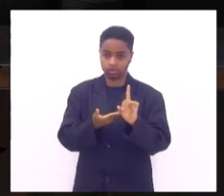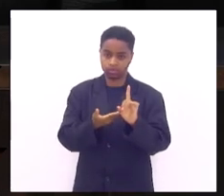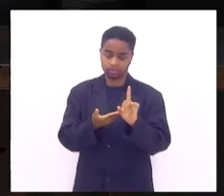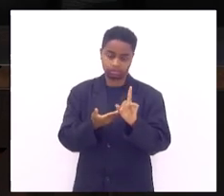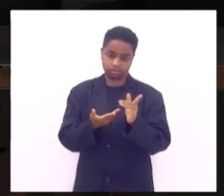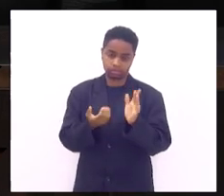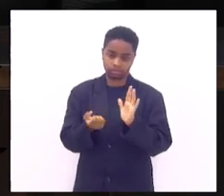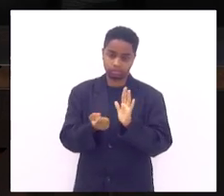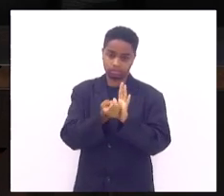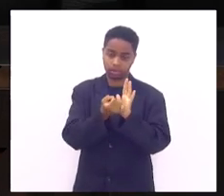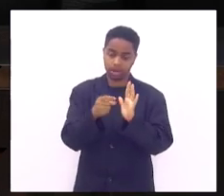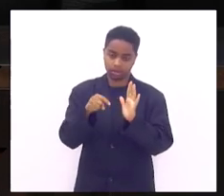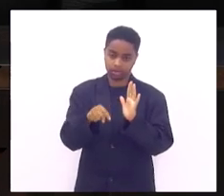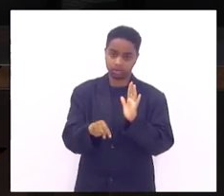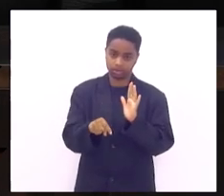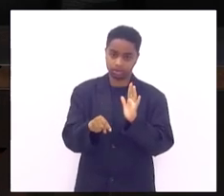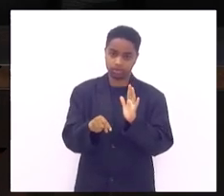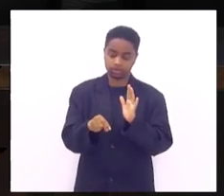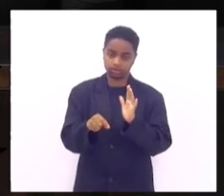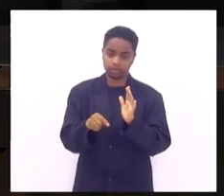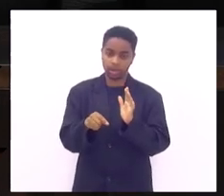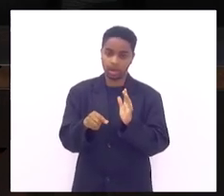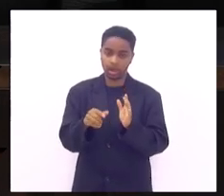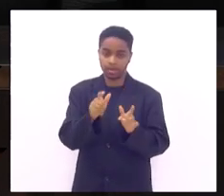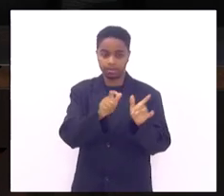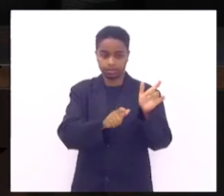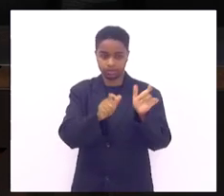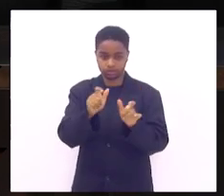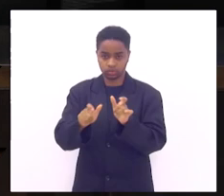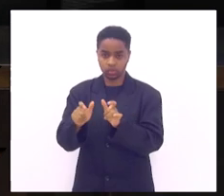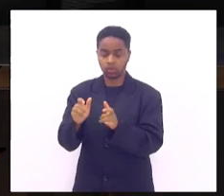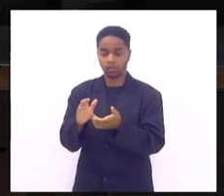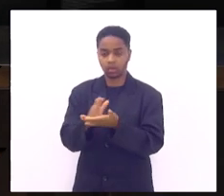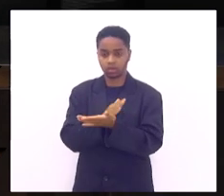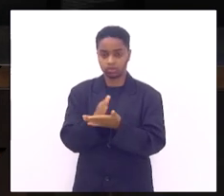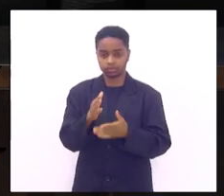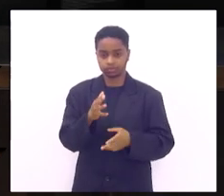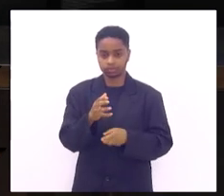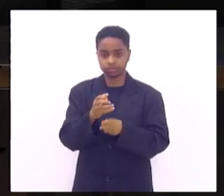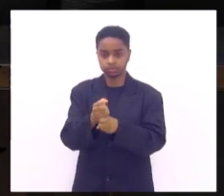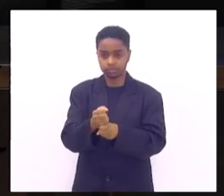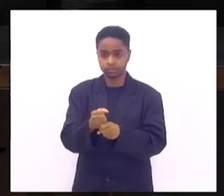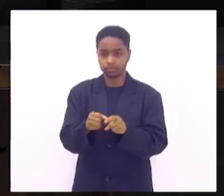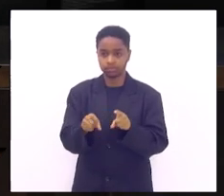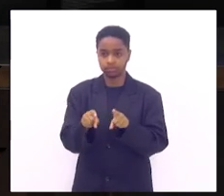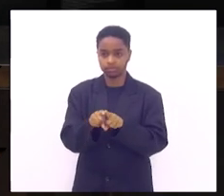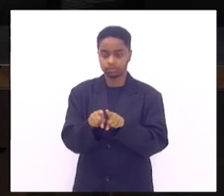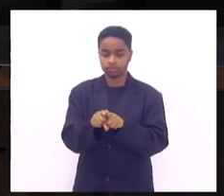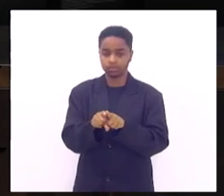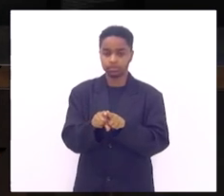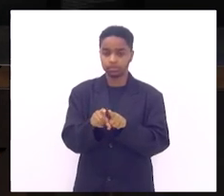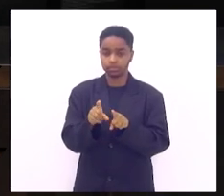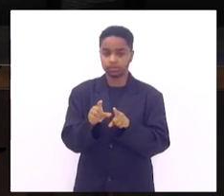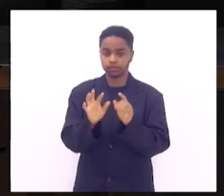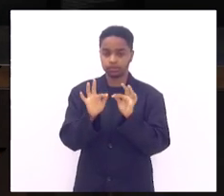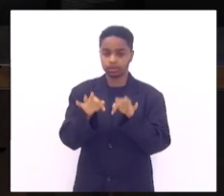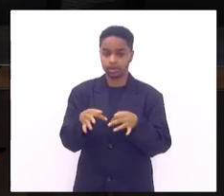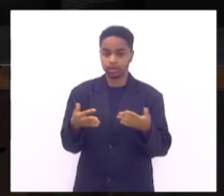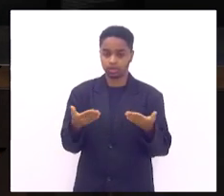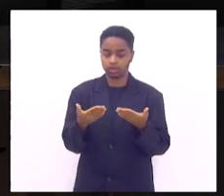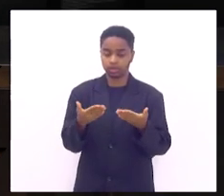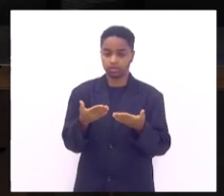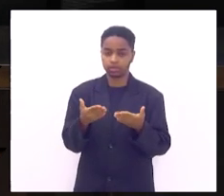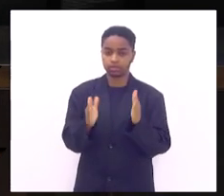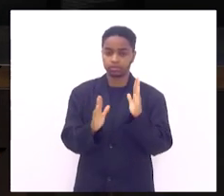simbólica do nosso mandato daqui, a algumas pessoas, alguns contadores. E, para encerrar essa fase de saudação, a sua